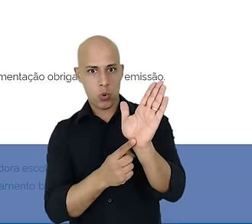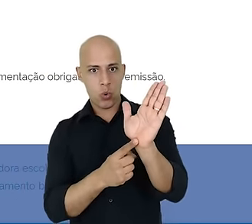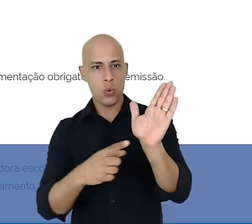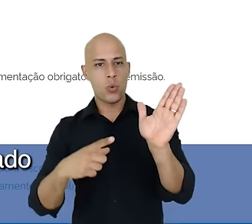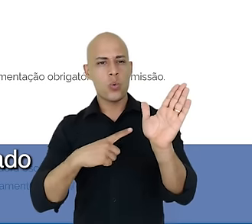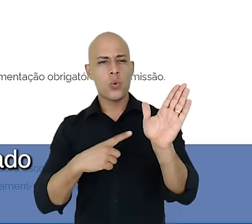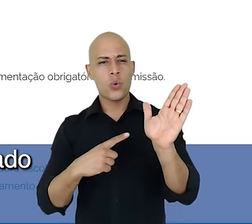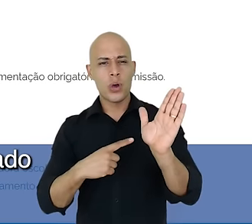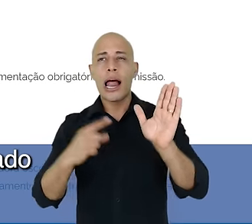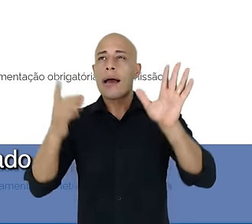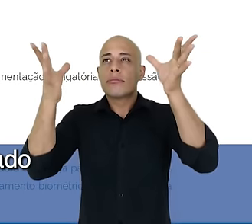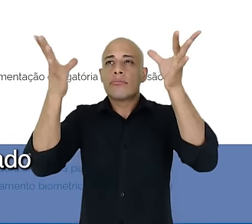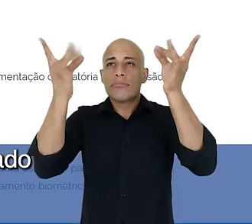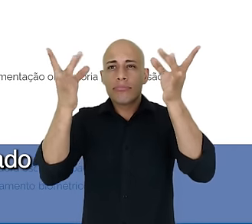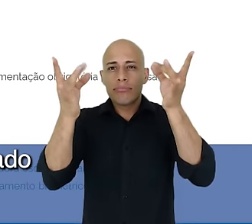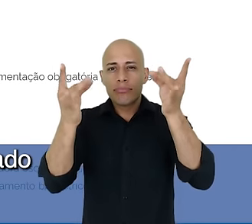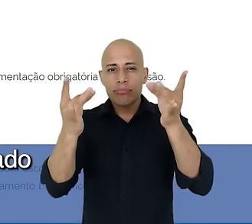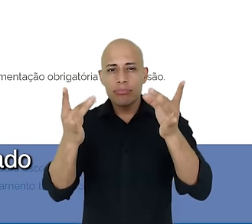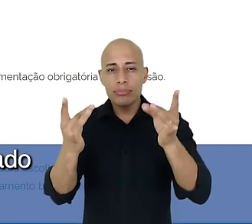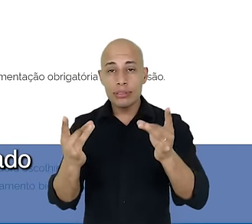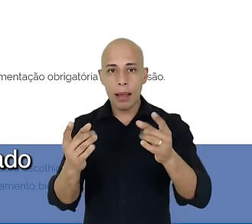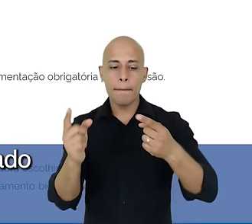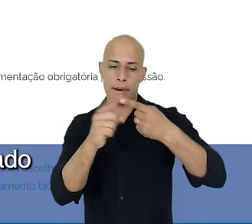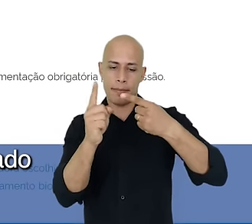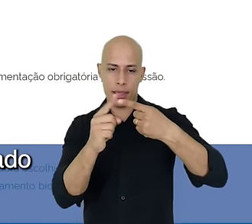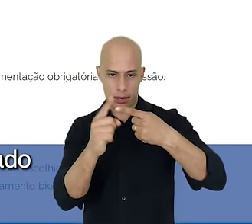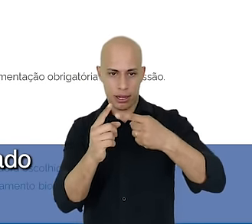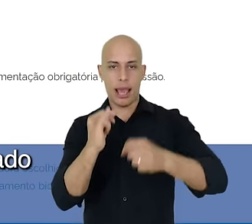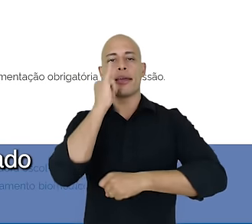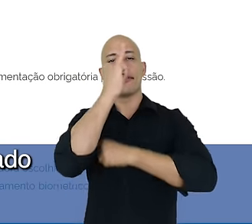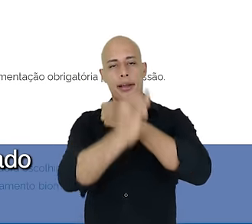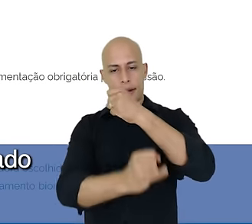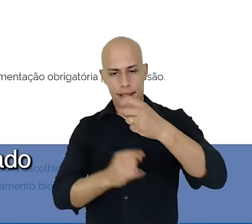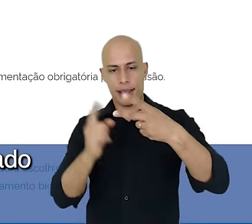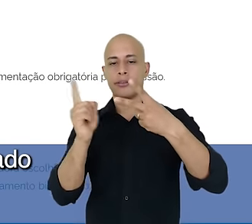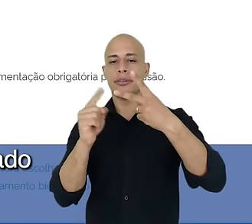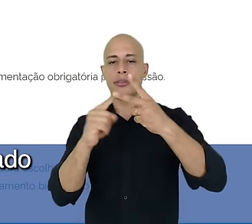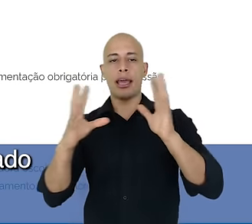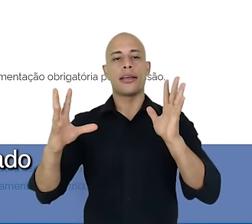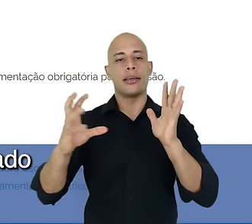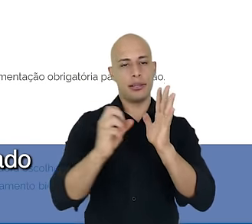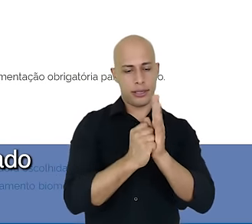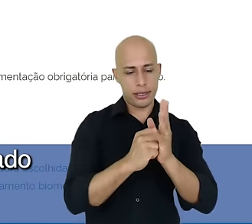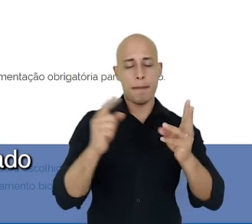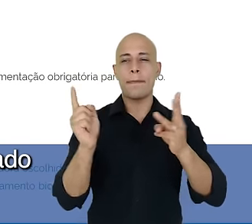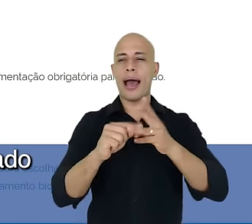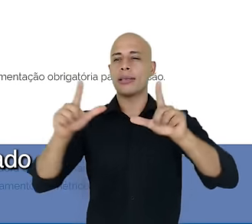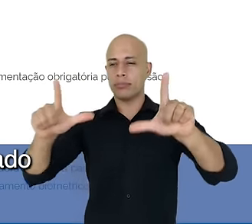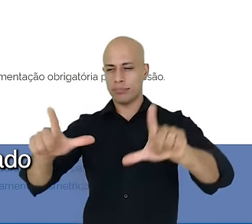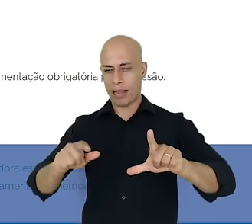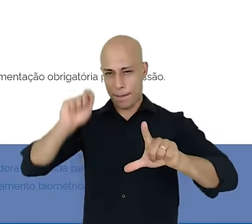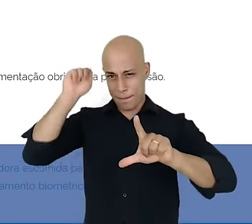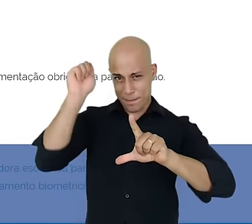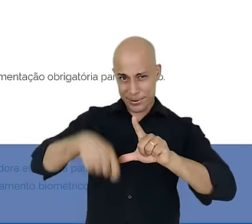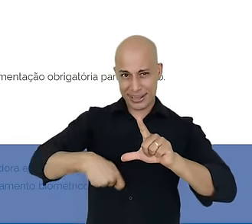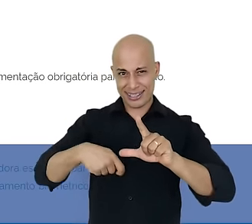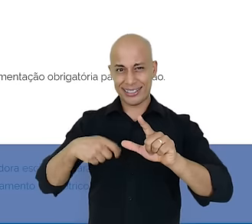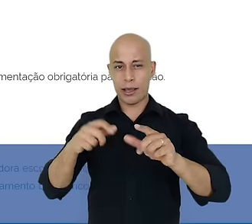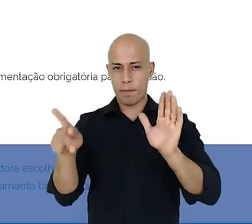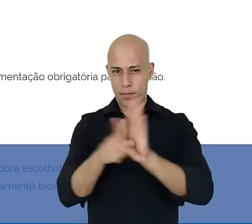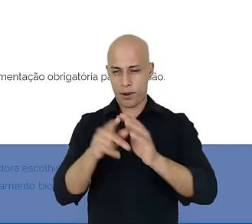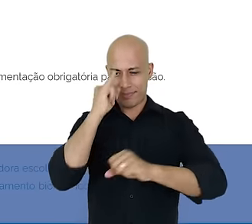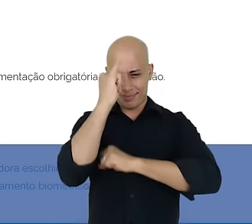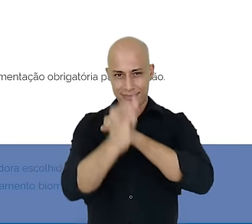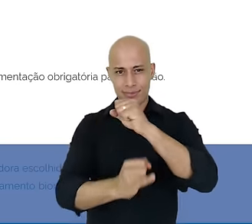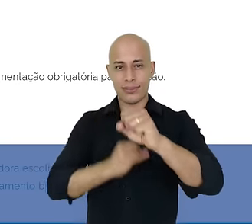material a parte de ter internet estar credenciado e o certificado digital né muitas vezes a